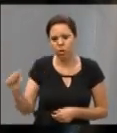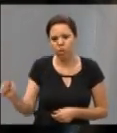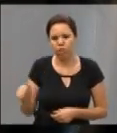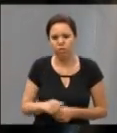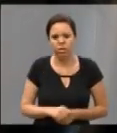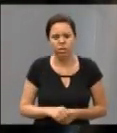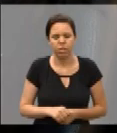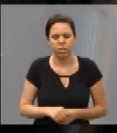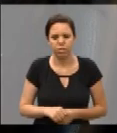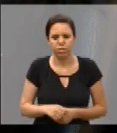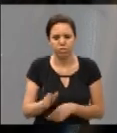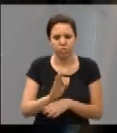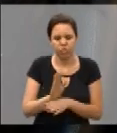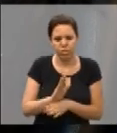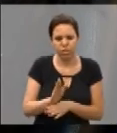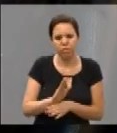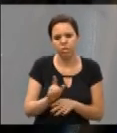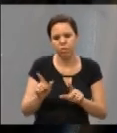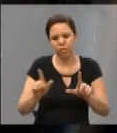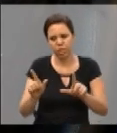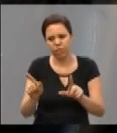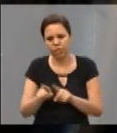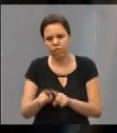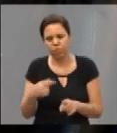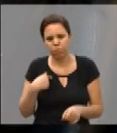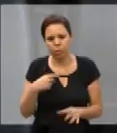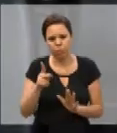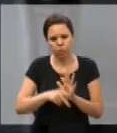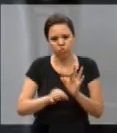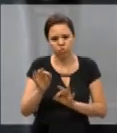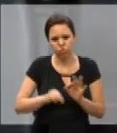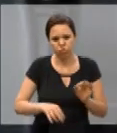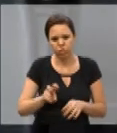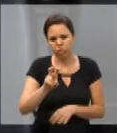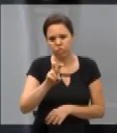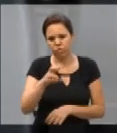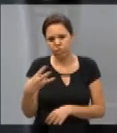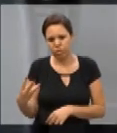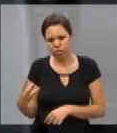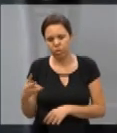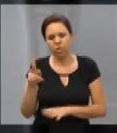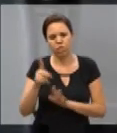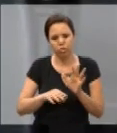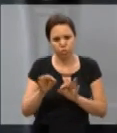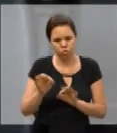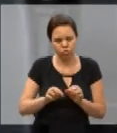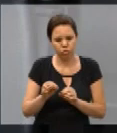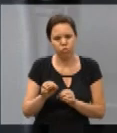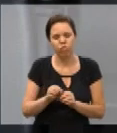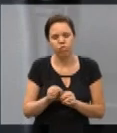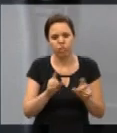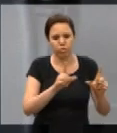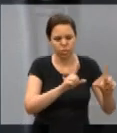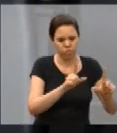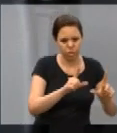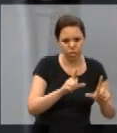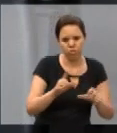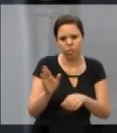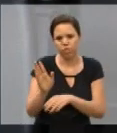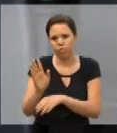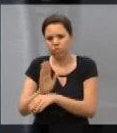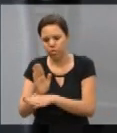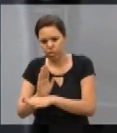entre cinema e televisão, eu acho que é o meu projeto número 53 entre cinema e televisão.